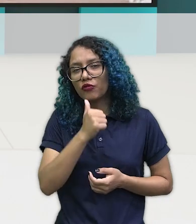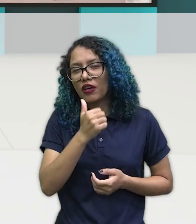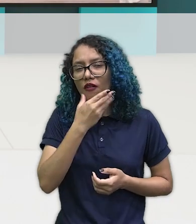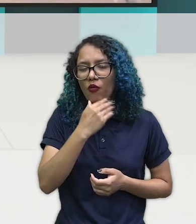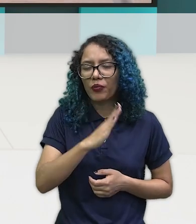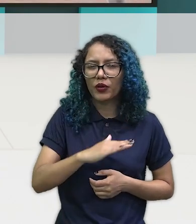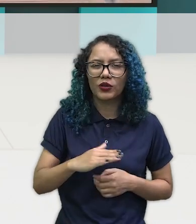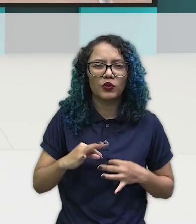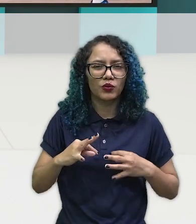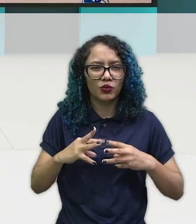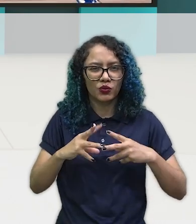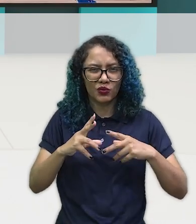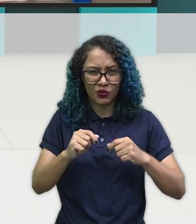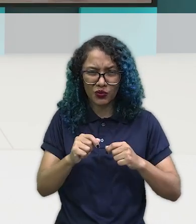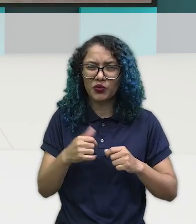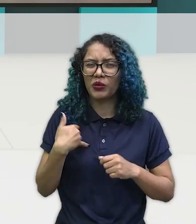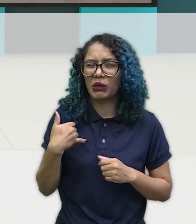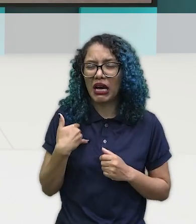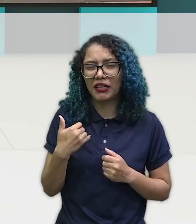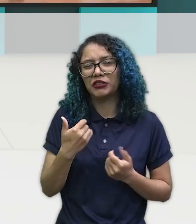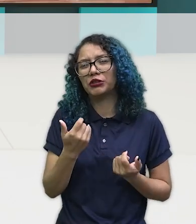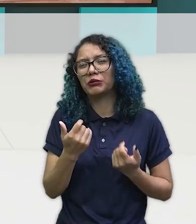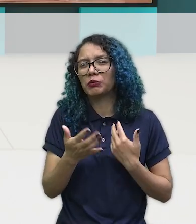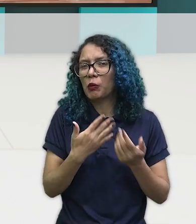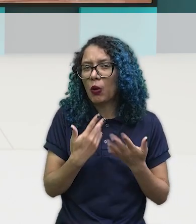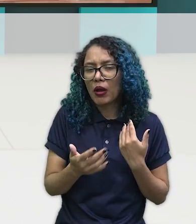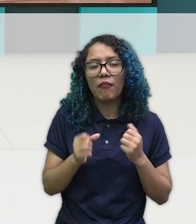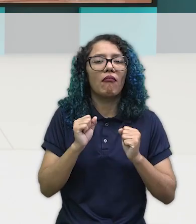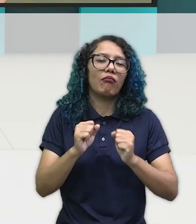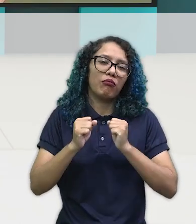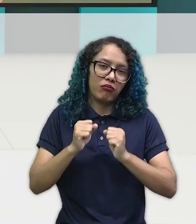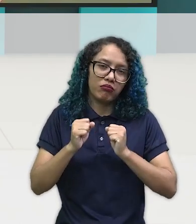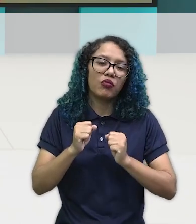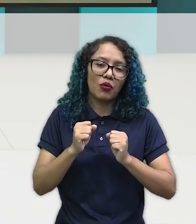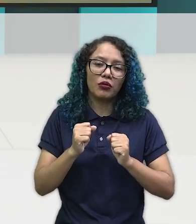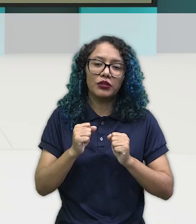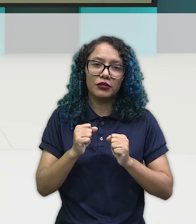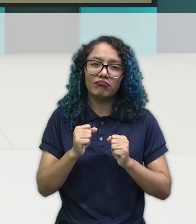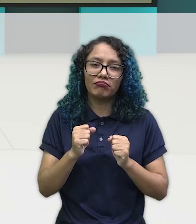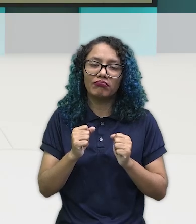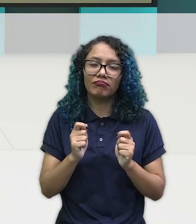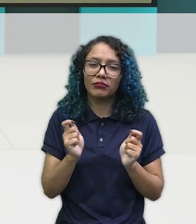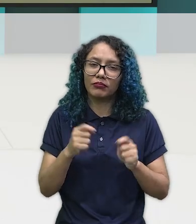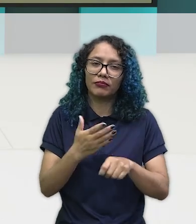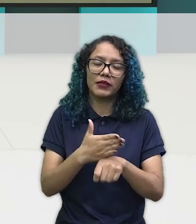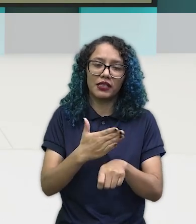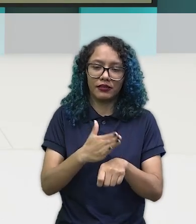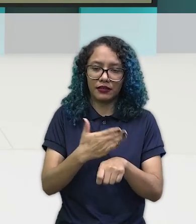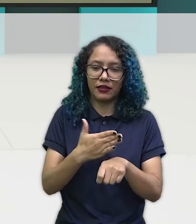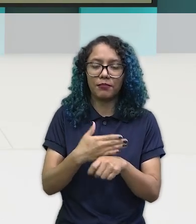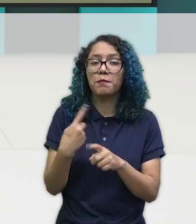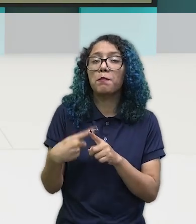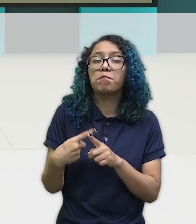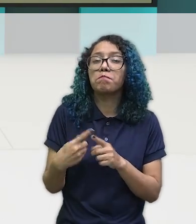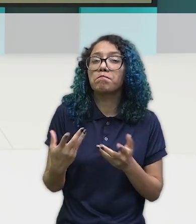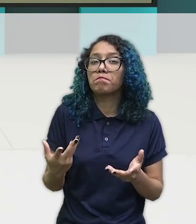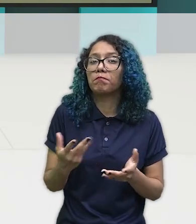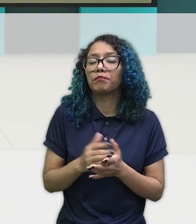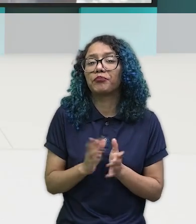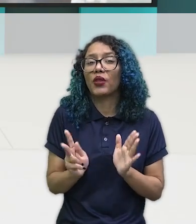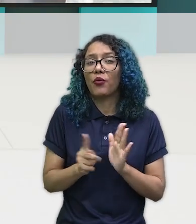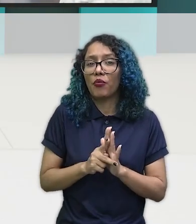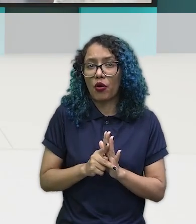mulheres, homens, crianças, diferentes faixas etárias, podem praticar e devem, porque faz parte